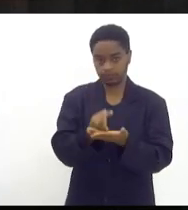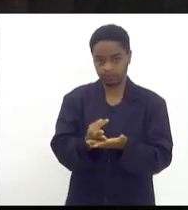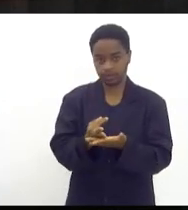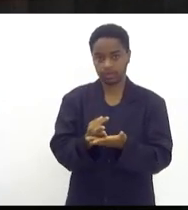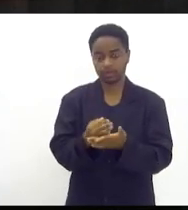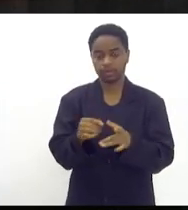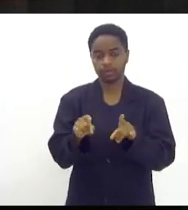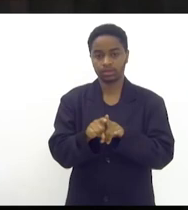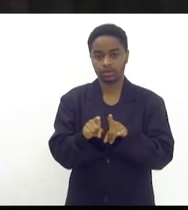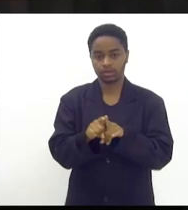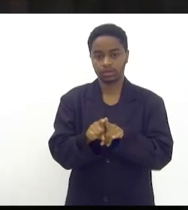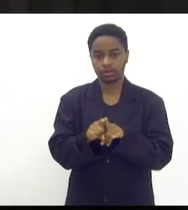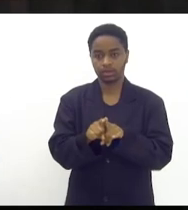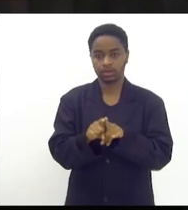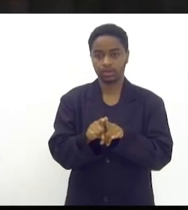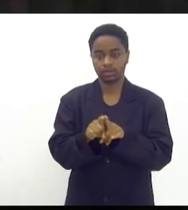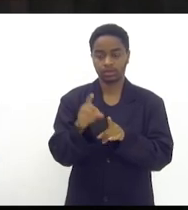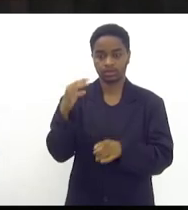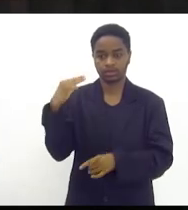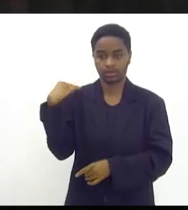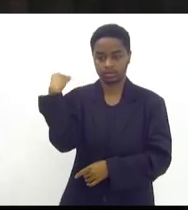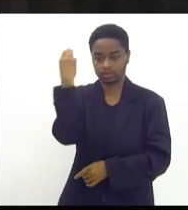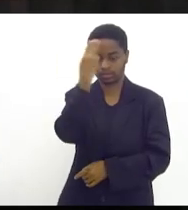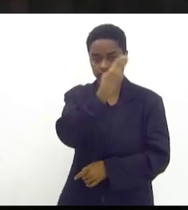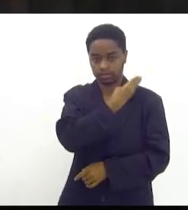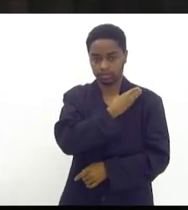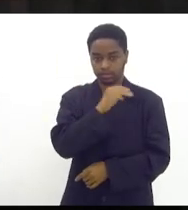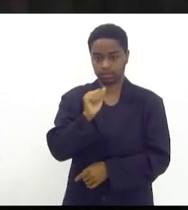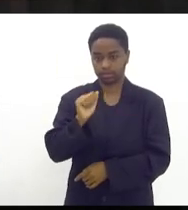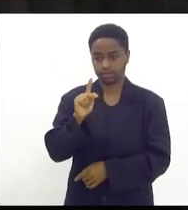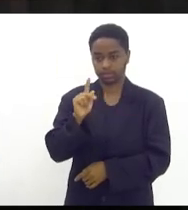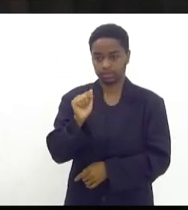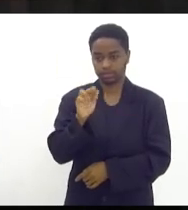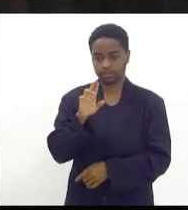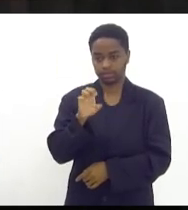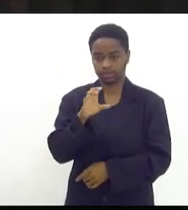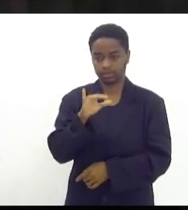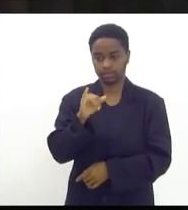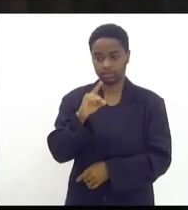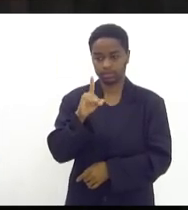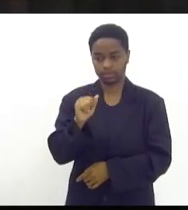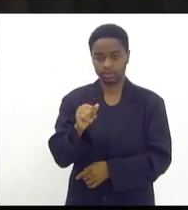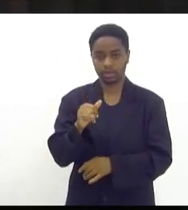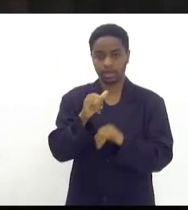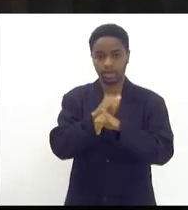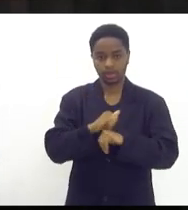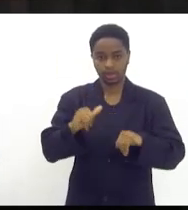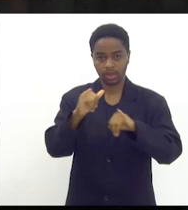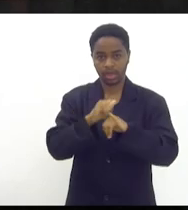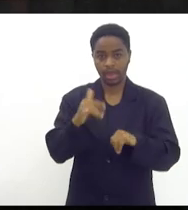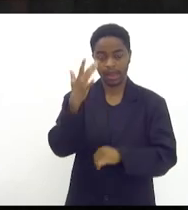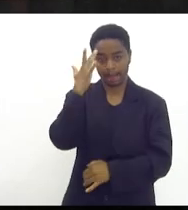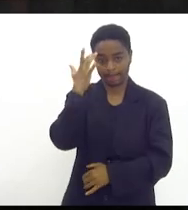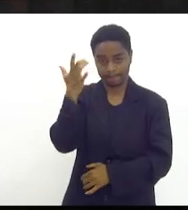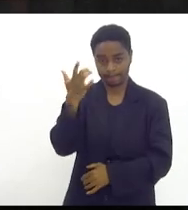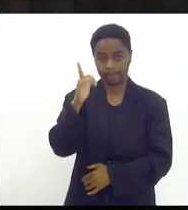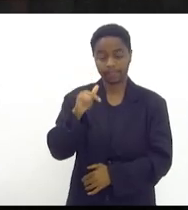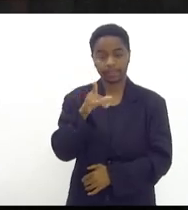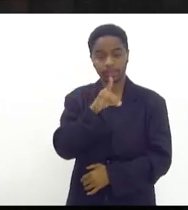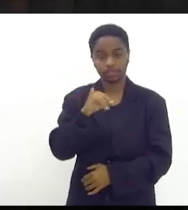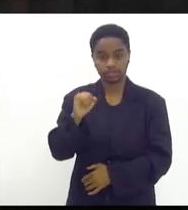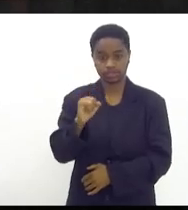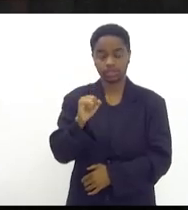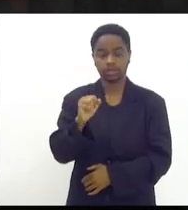Nossa Senhora da Conceição Aparecida, e dizer que amanhã é o dia de Nossa Senhora da